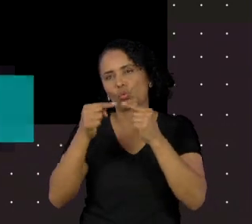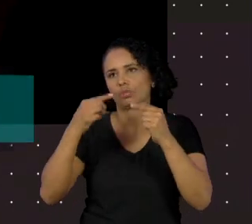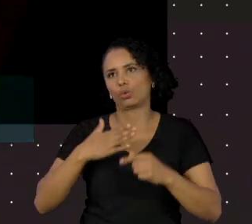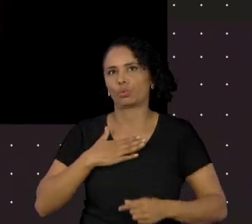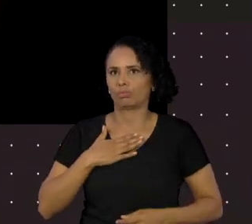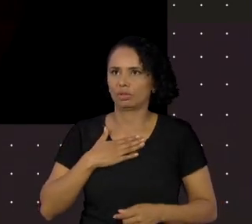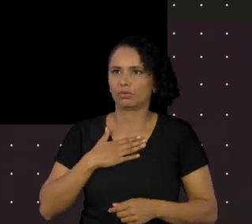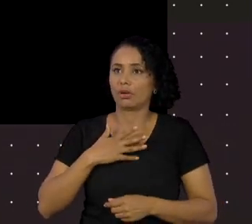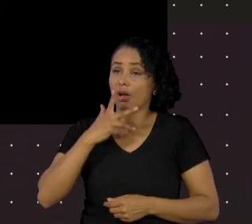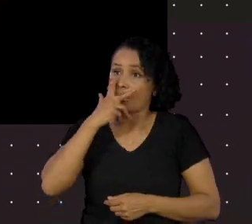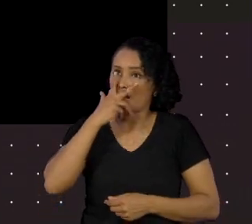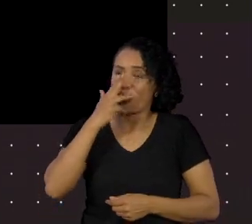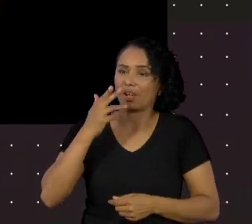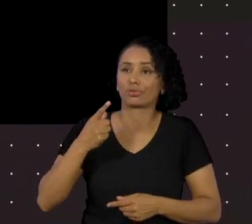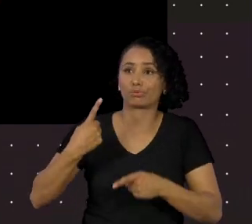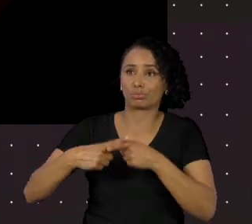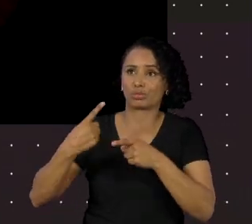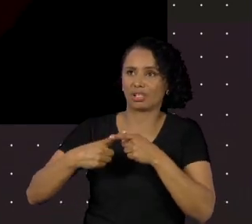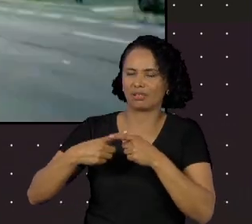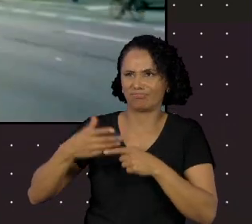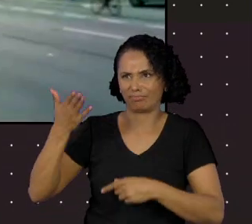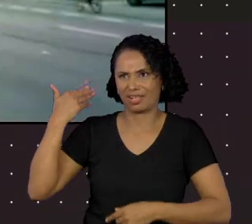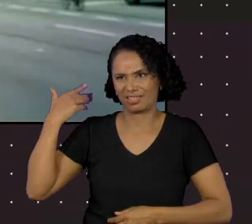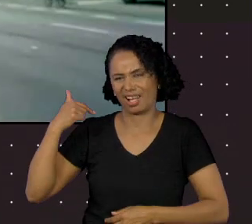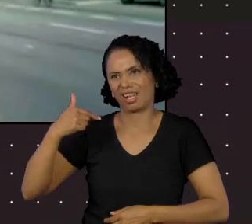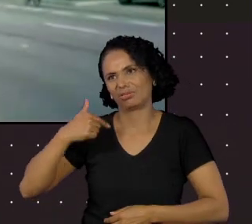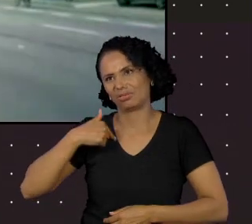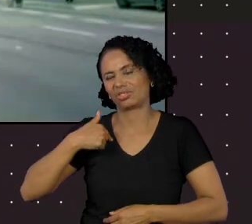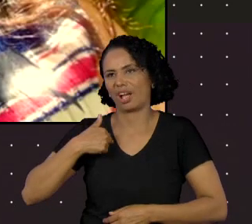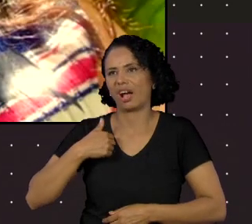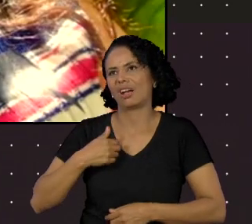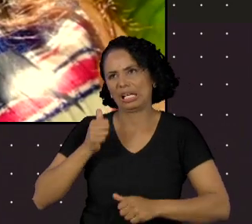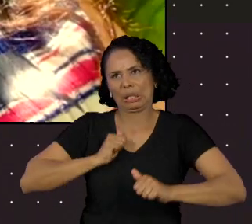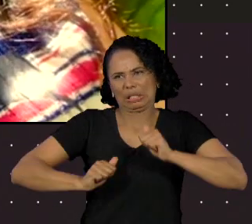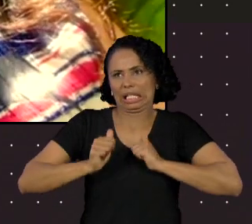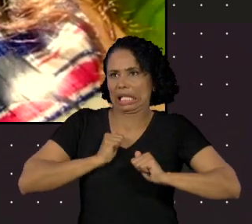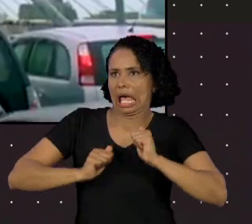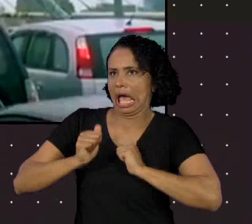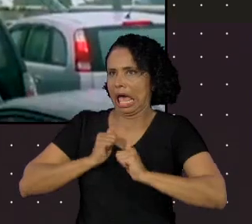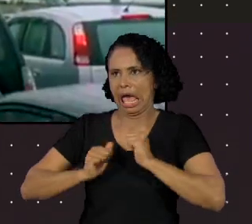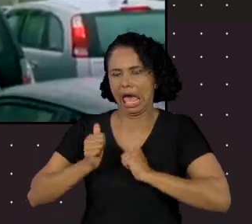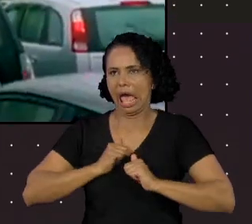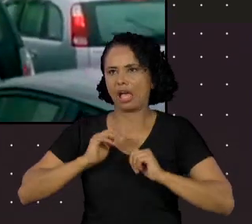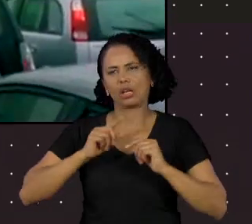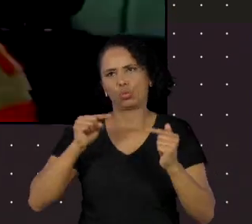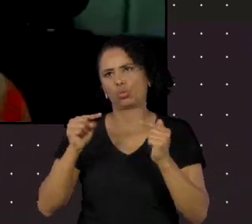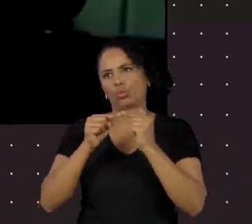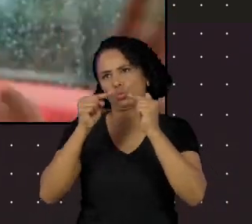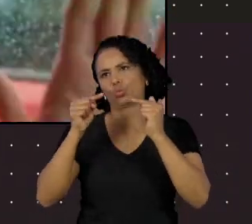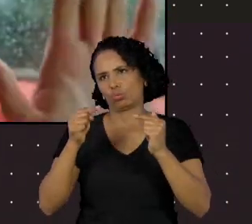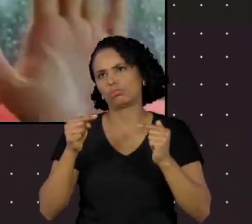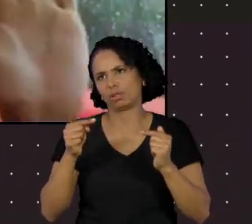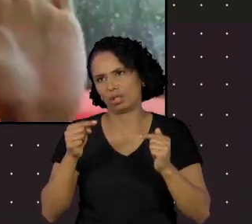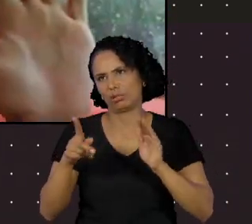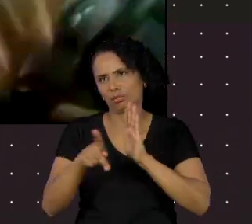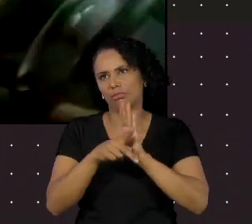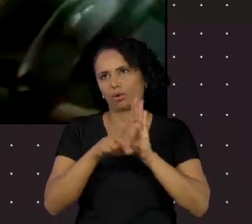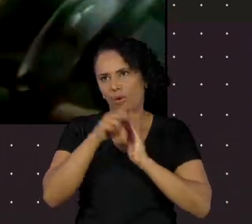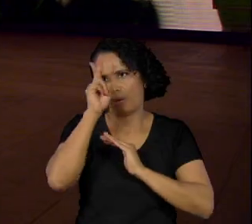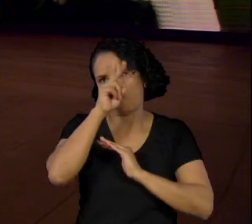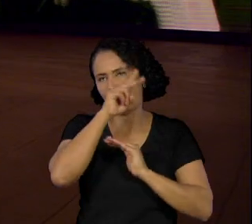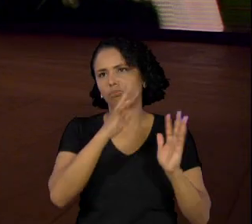Acho porque eu já tive casos e já passei por casos de ansiedade também, me identifico com a história dela,